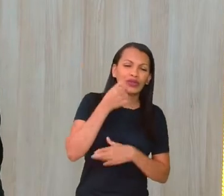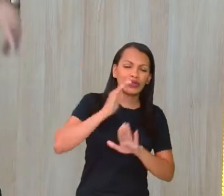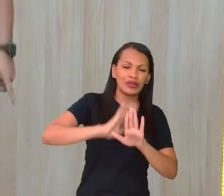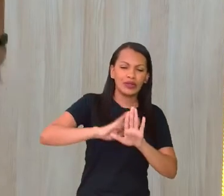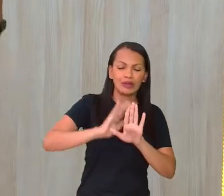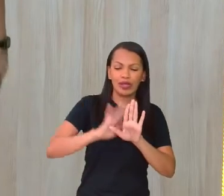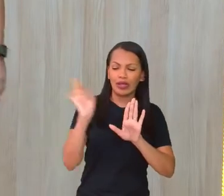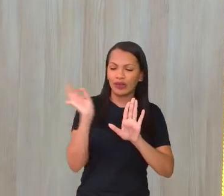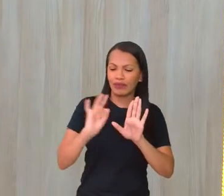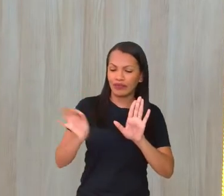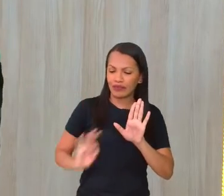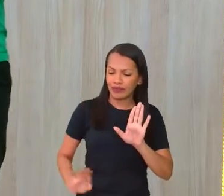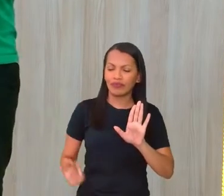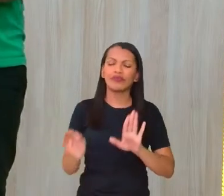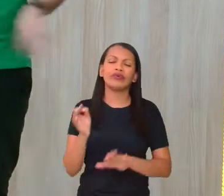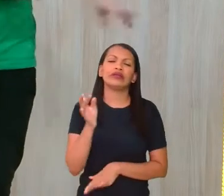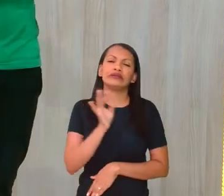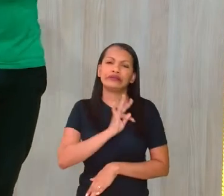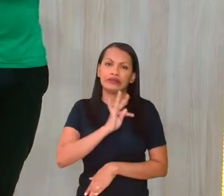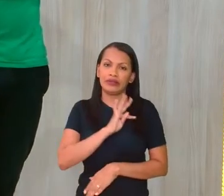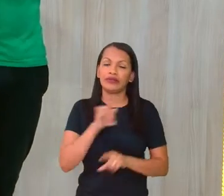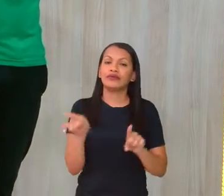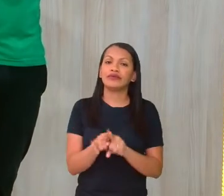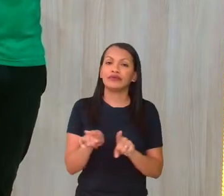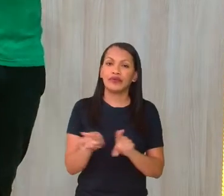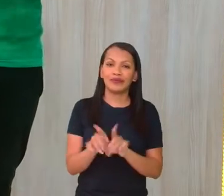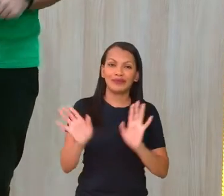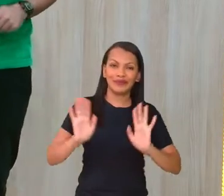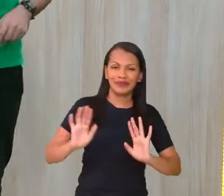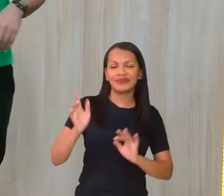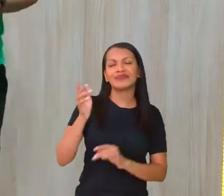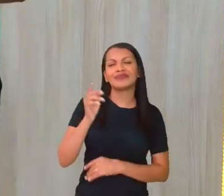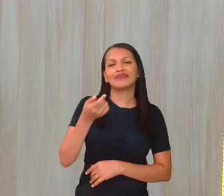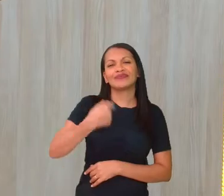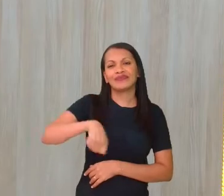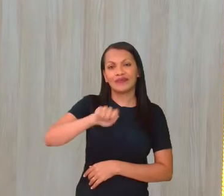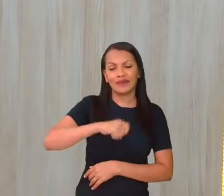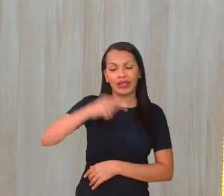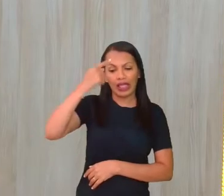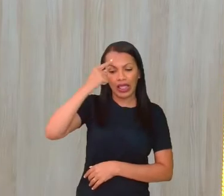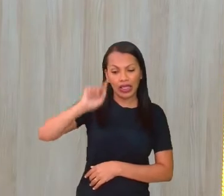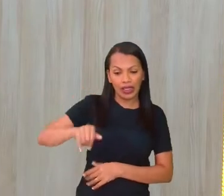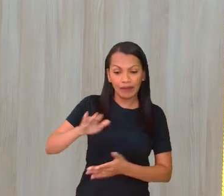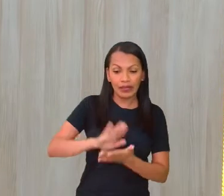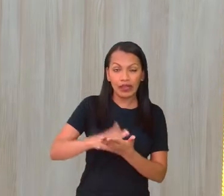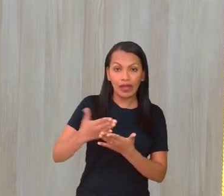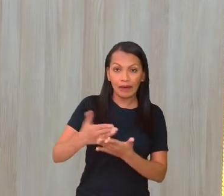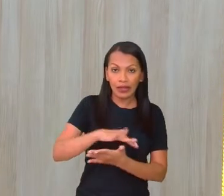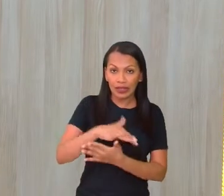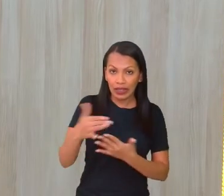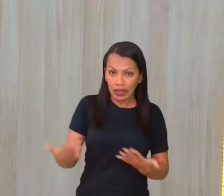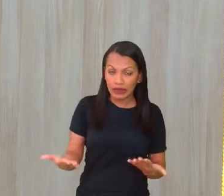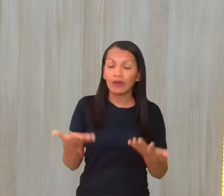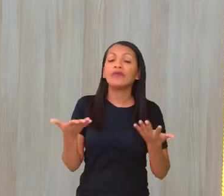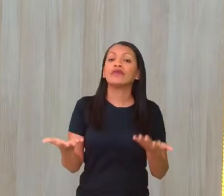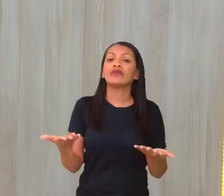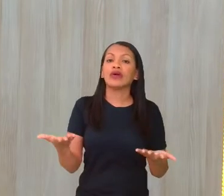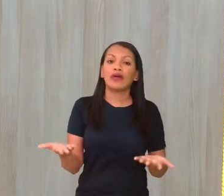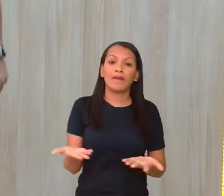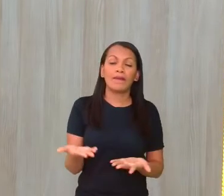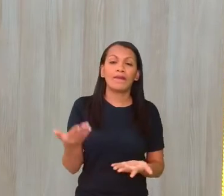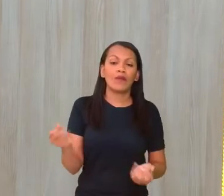recursos técnicos hoje, a Jéssica Anjos aqui pela interpretação